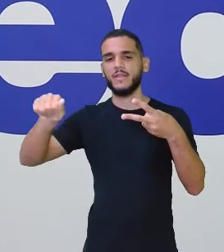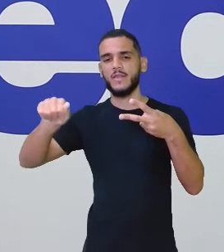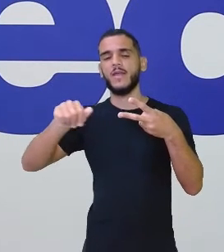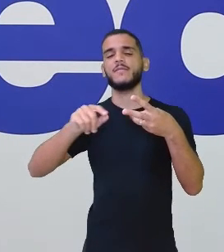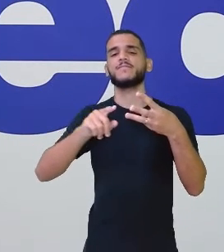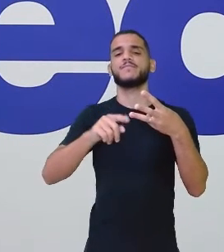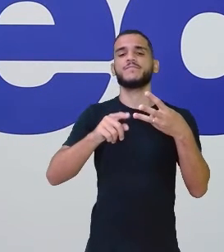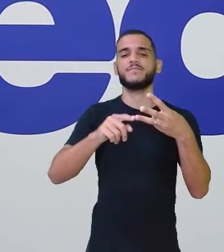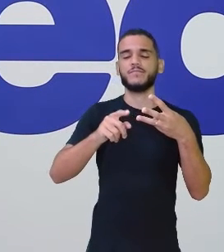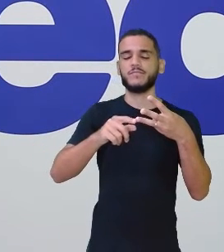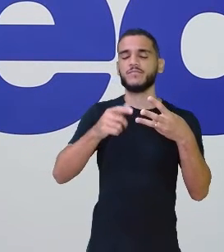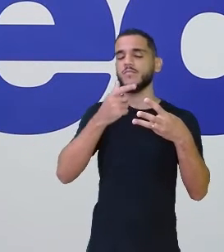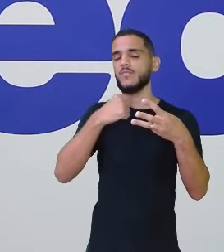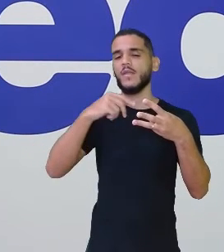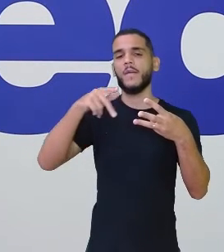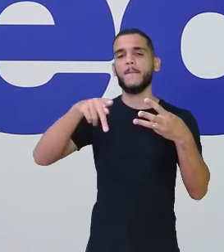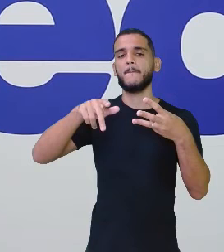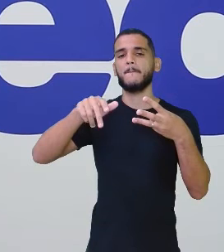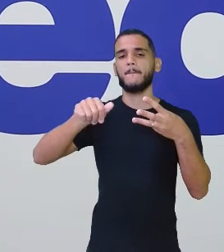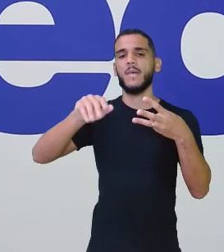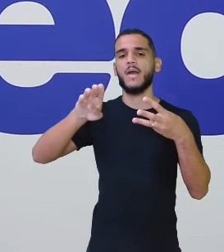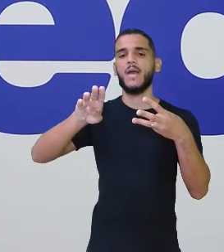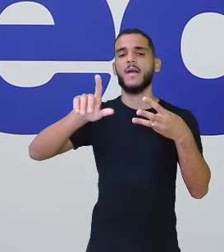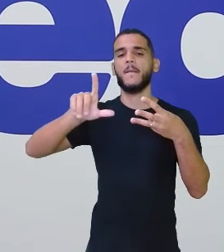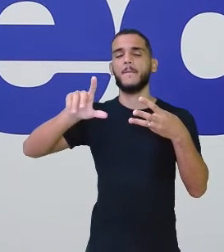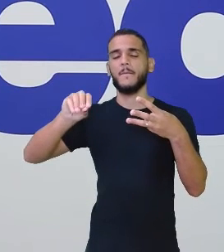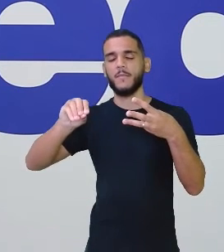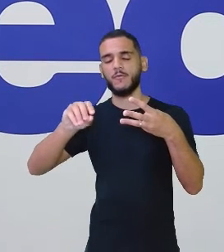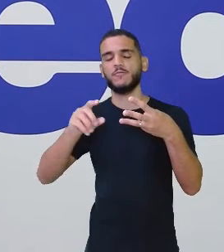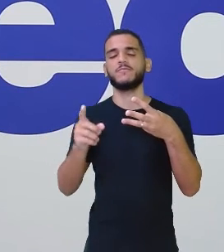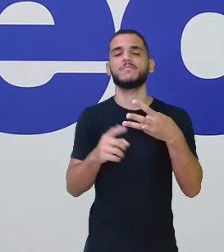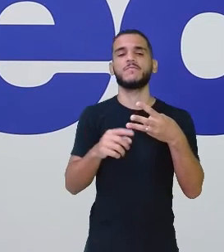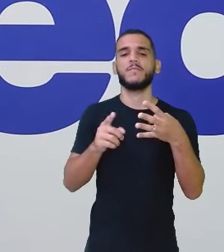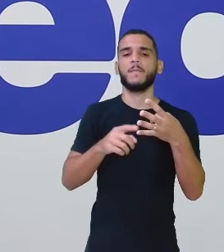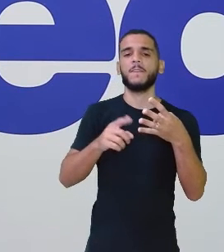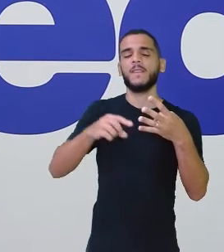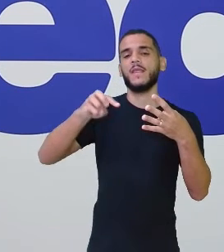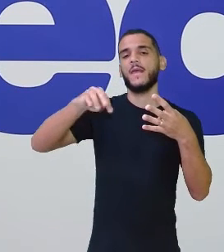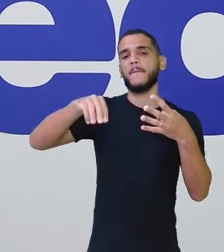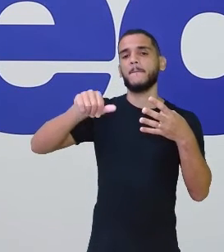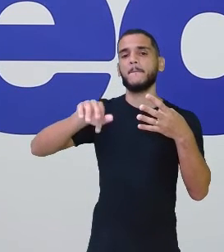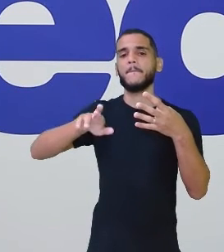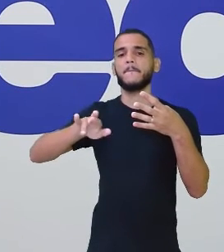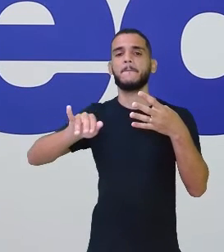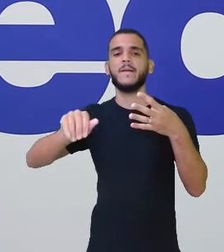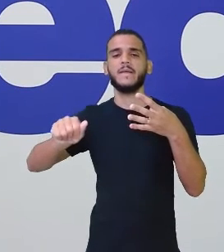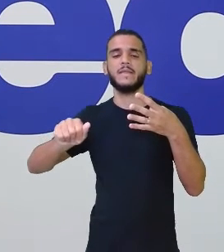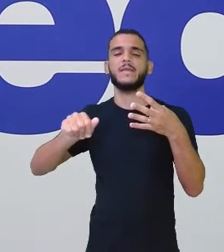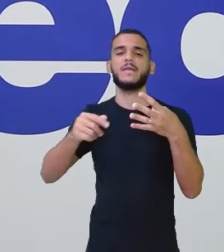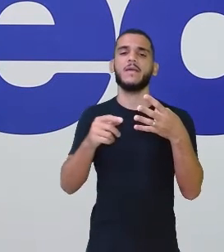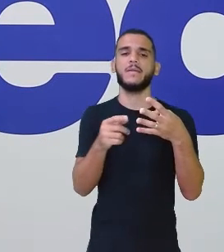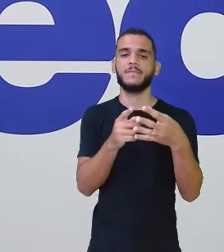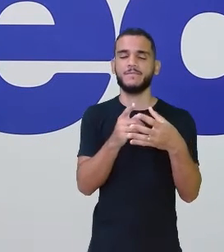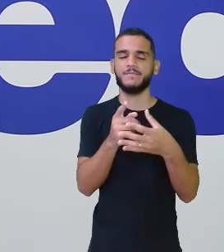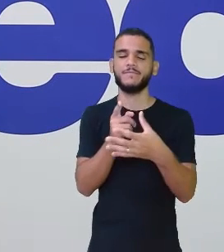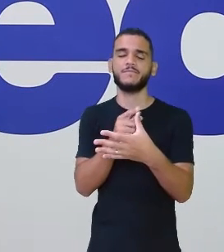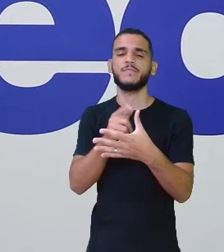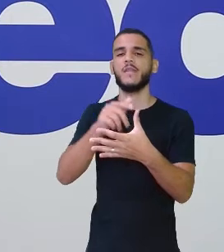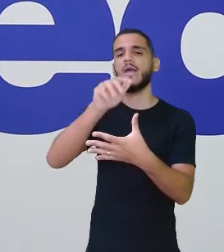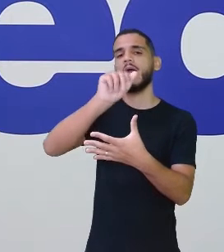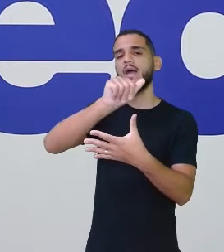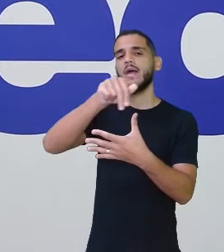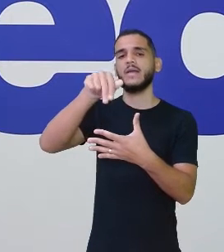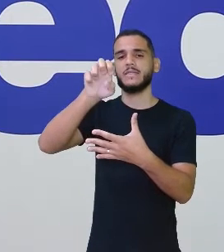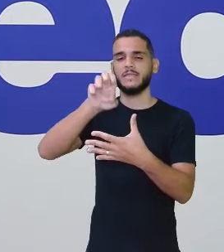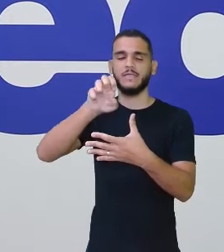dizendo que é da escola José Matias Delgado. A Maria Júlia também tá aqui. E Anne tá dizendo, eu assistindo